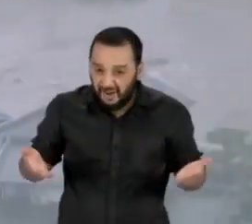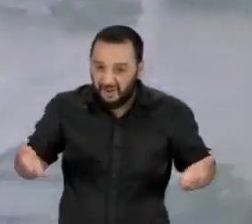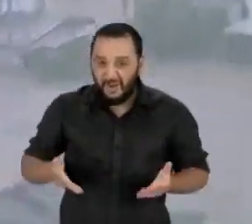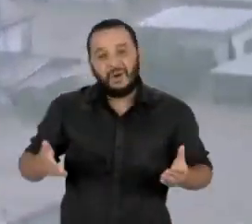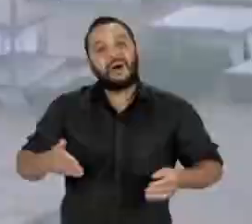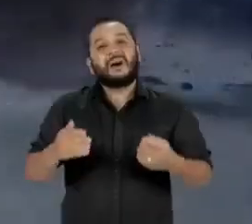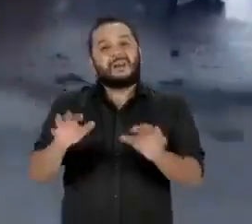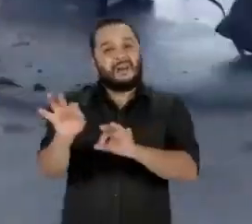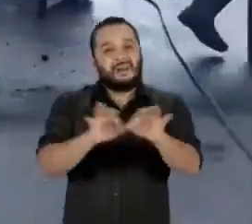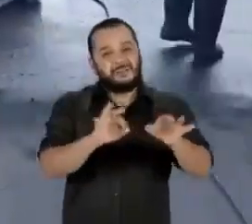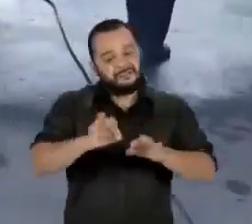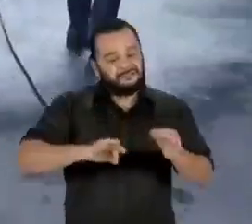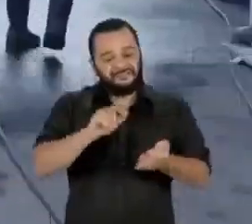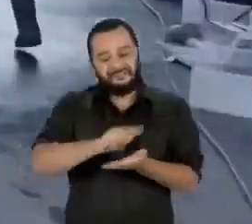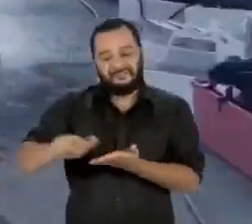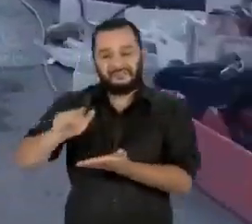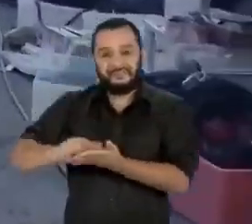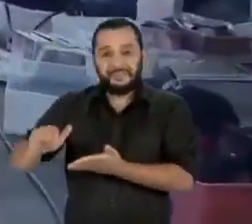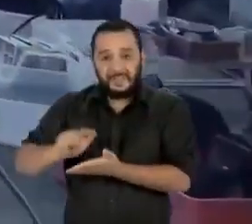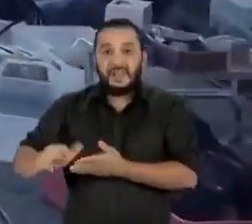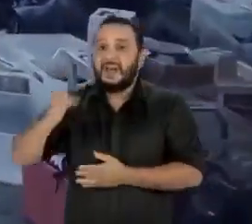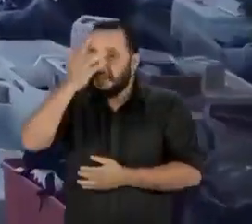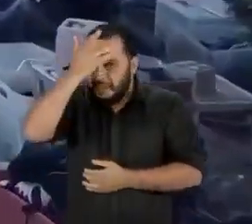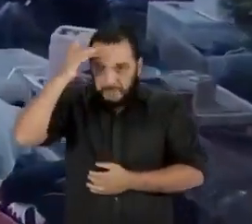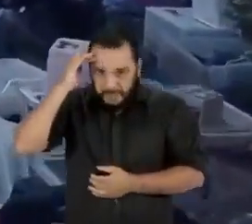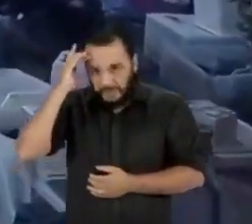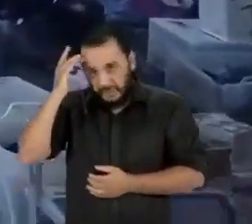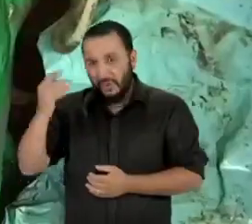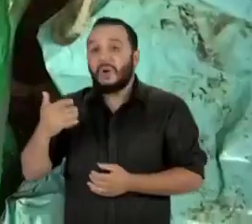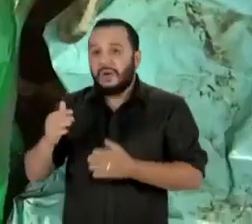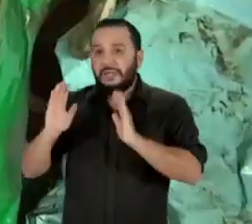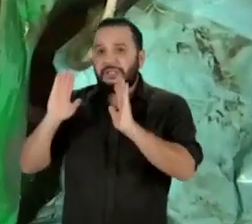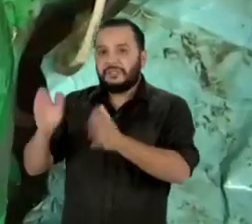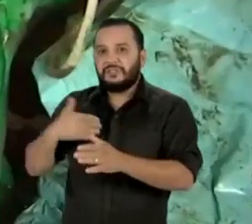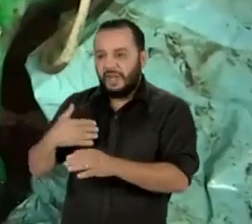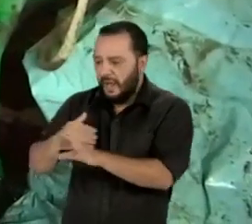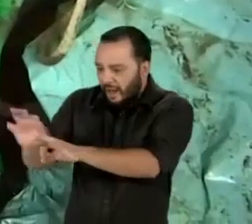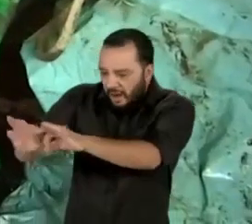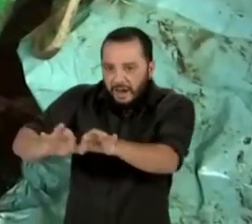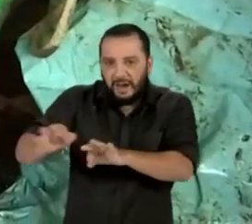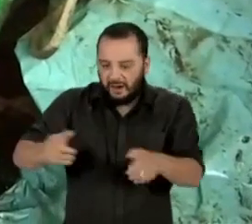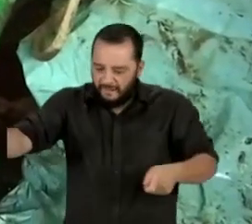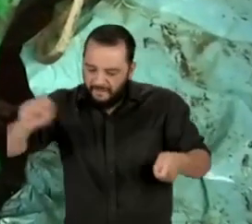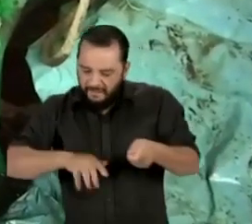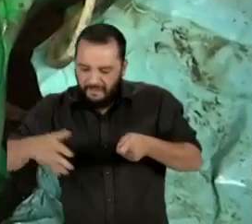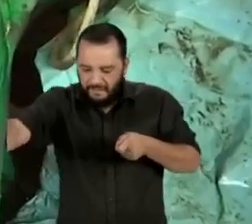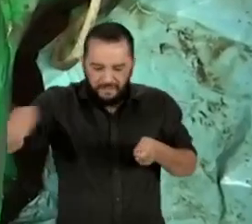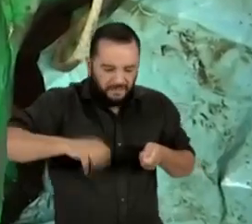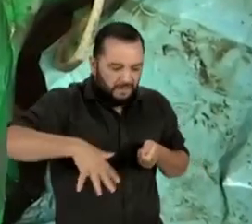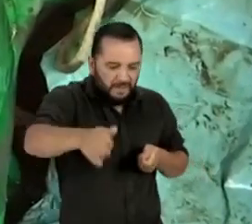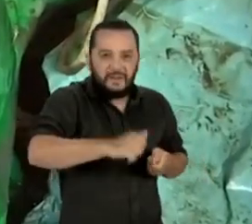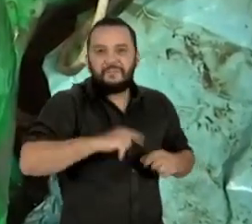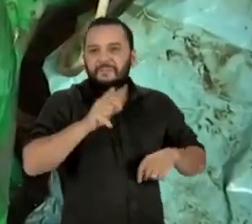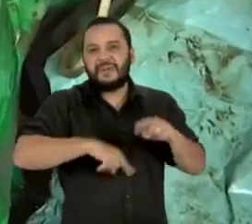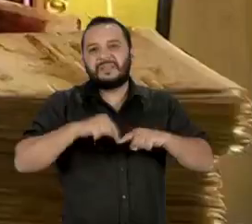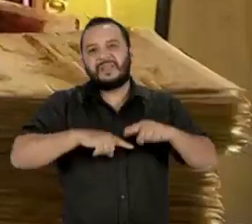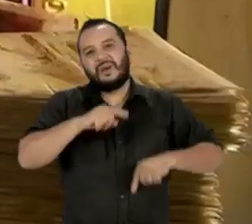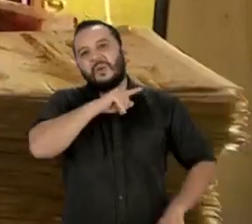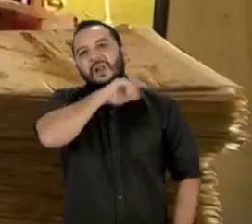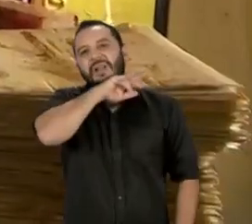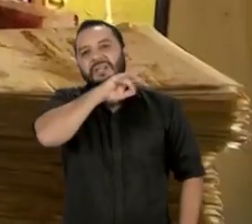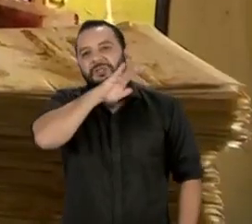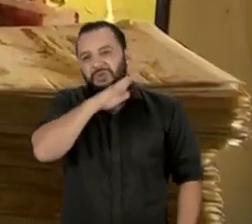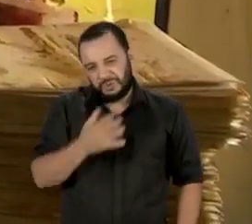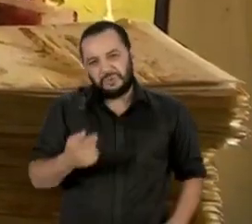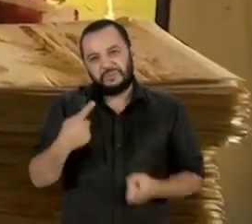Operação Limpeza. Moradores empilharam móveis destruídos e colocaram em sacos plásticos objetos que não servem mais,